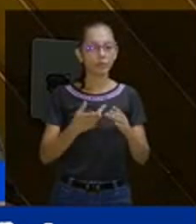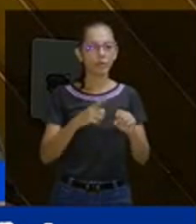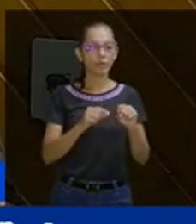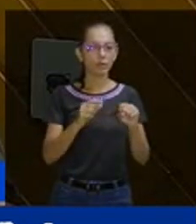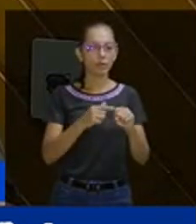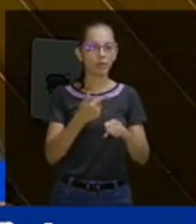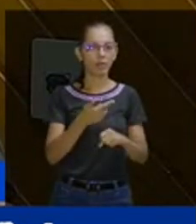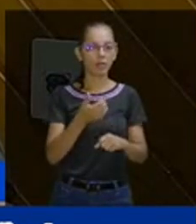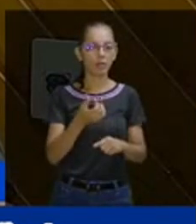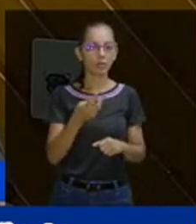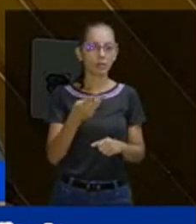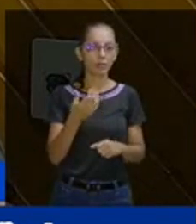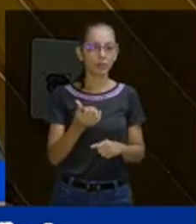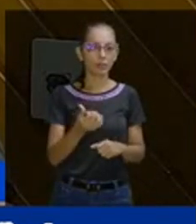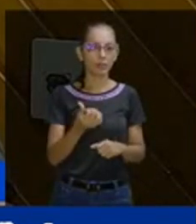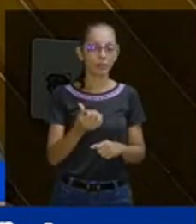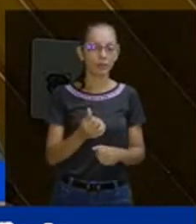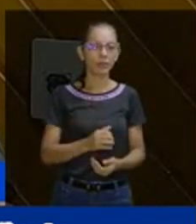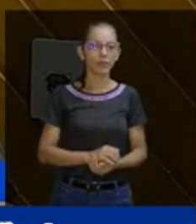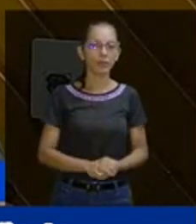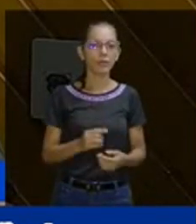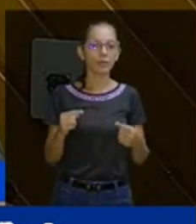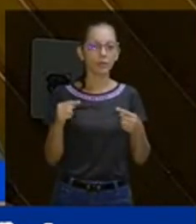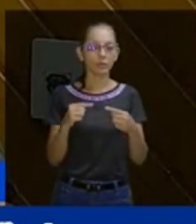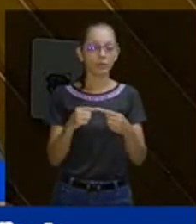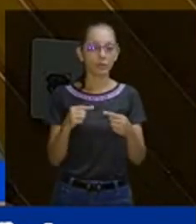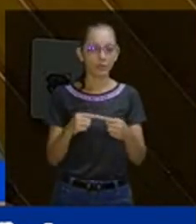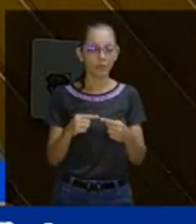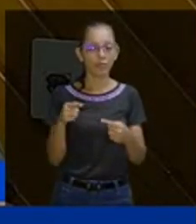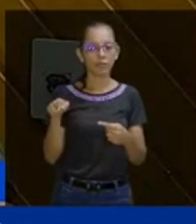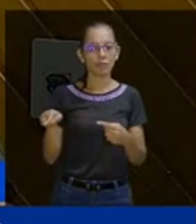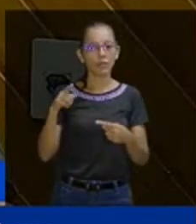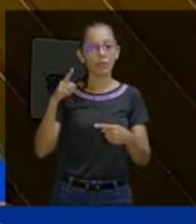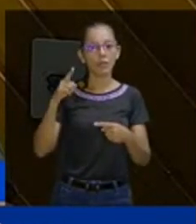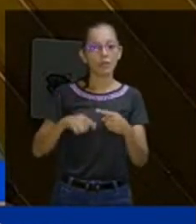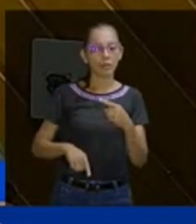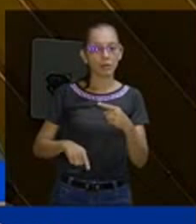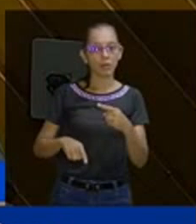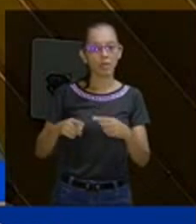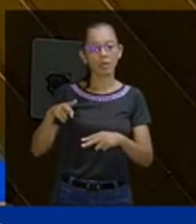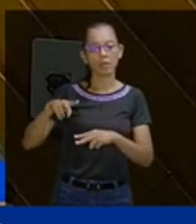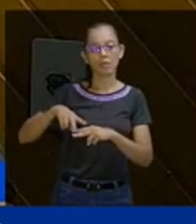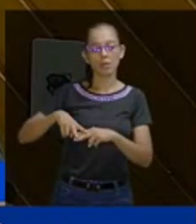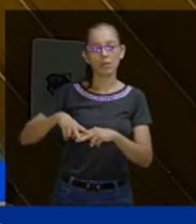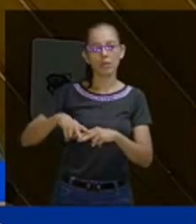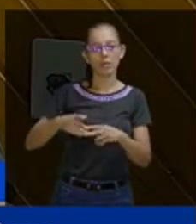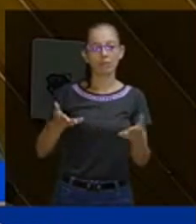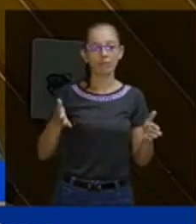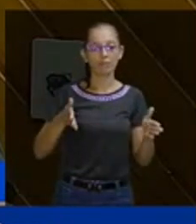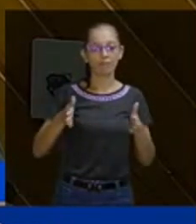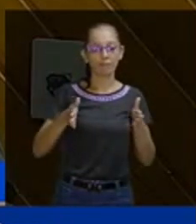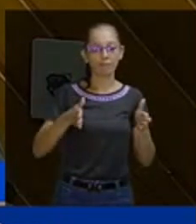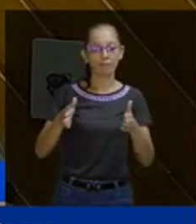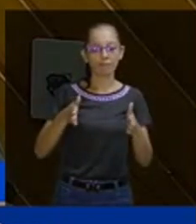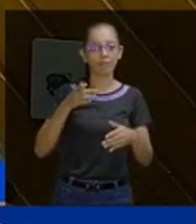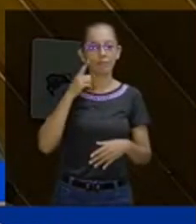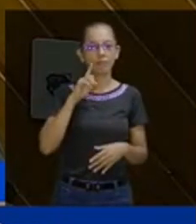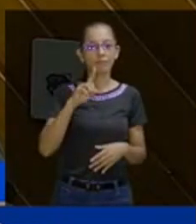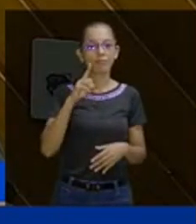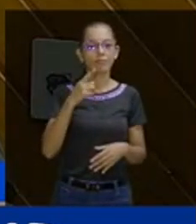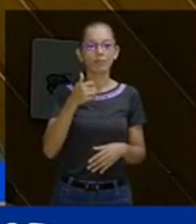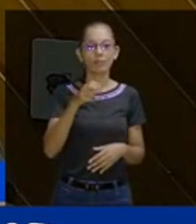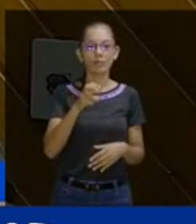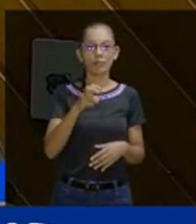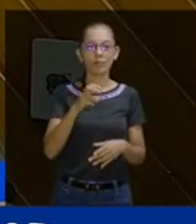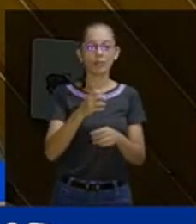artigo 236 do Código Eleitoral, que dispõe sobre a proibição de prisão de candidatos no período de 15 dias